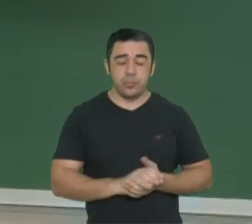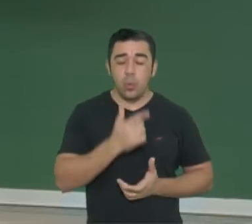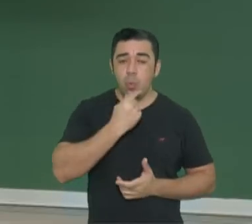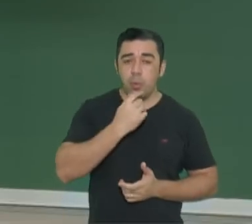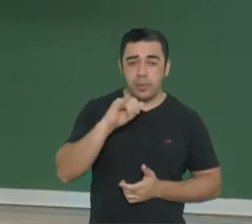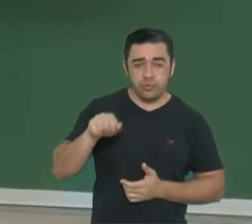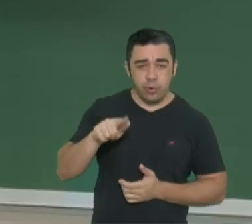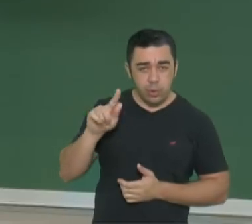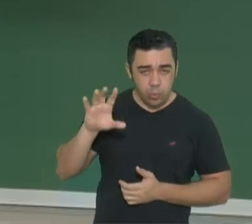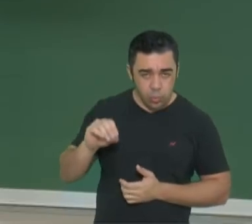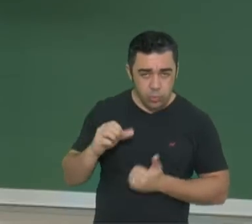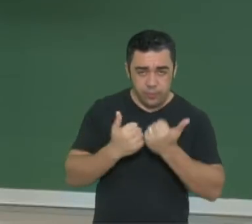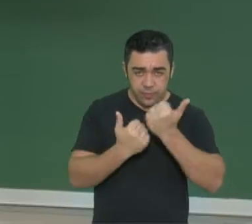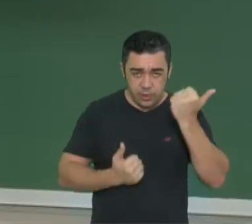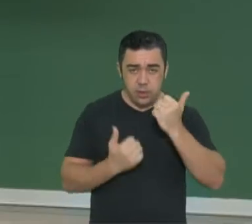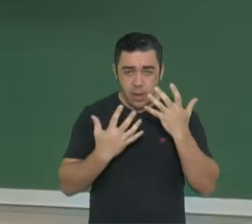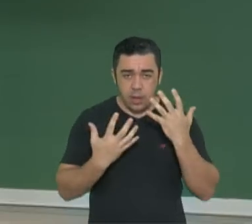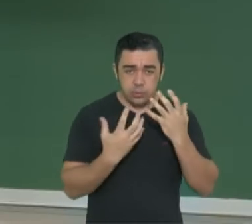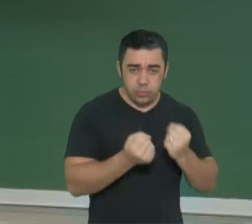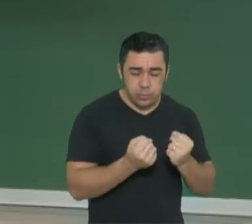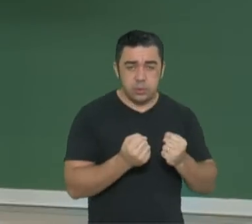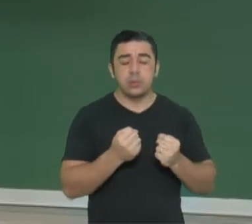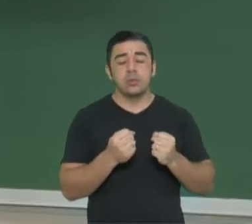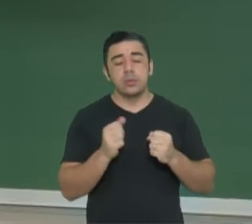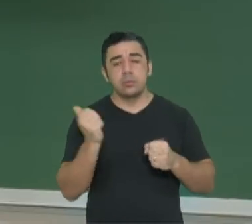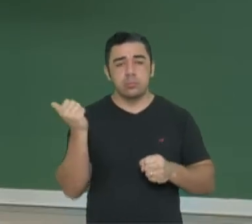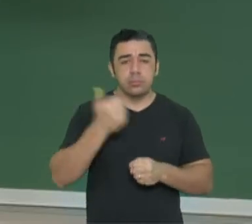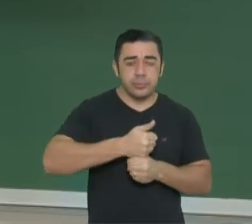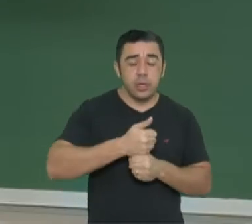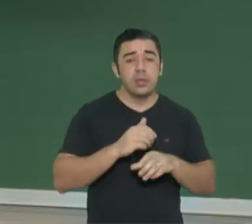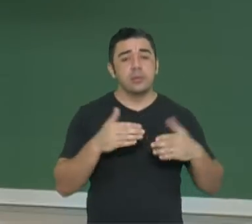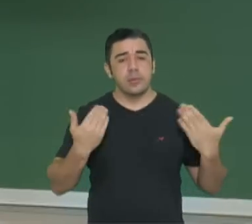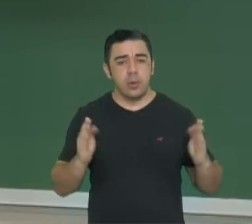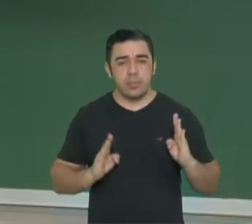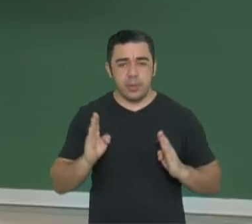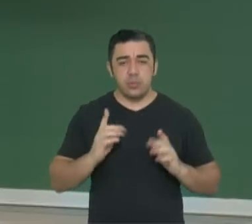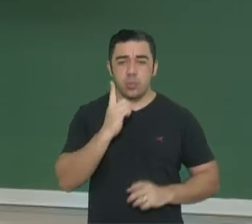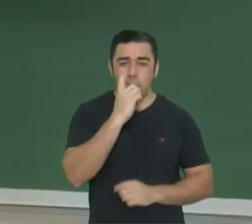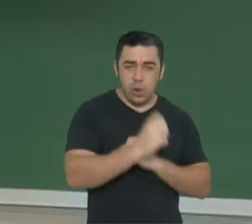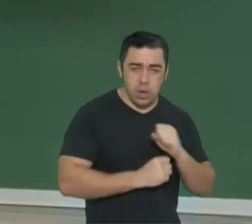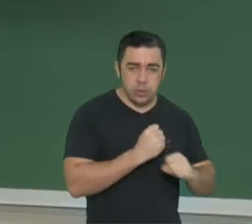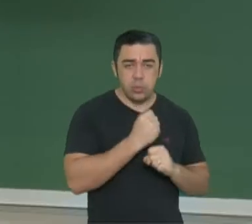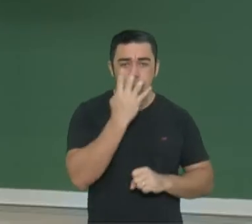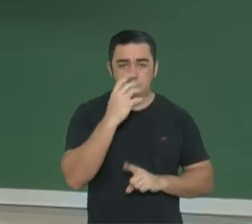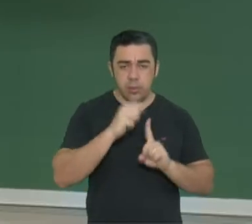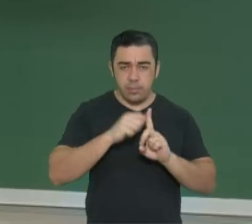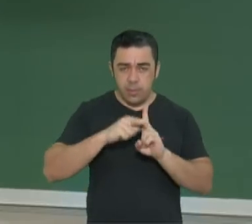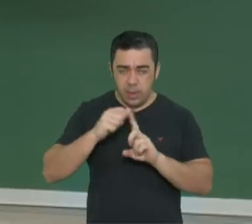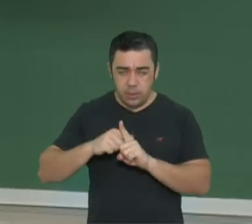assumir, problemas para ele assumir, e o Brasil, então, passou por um período de 1 ano e 4 meses de